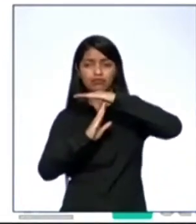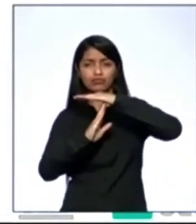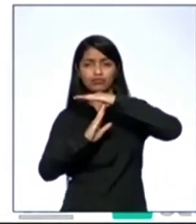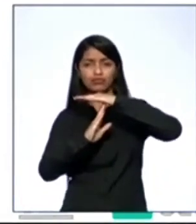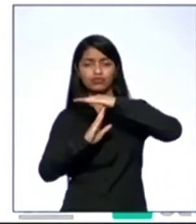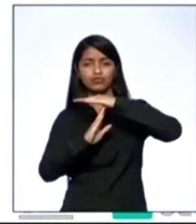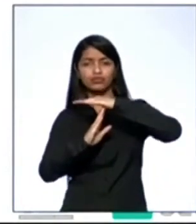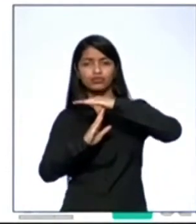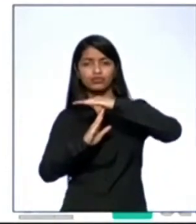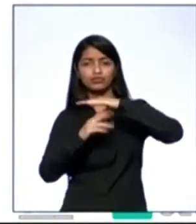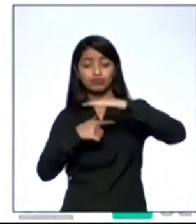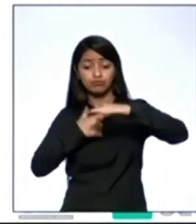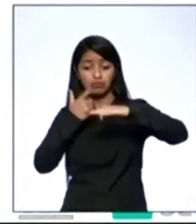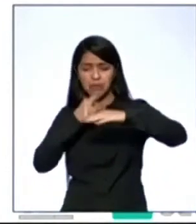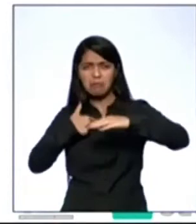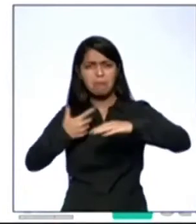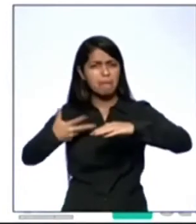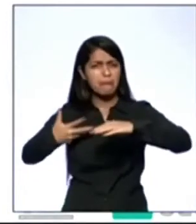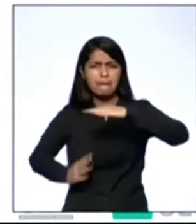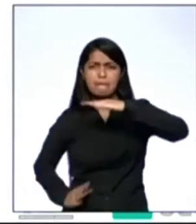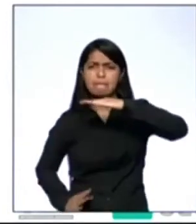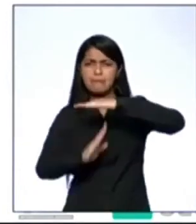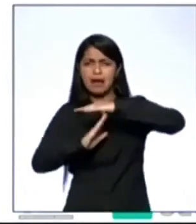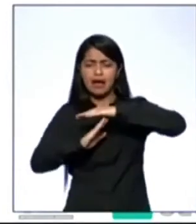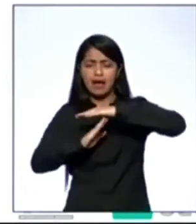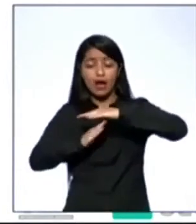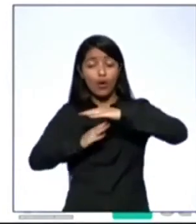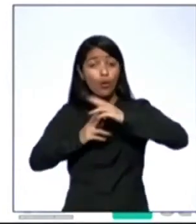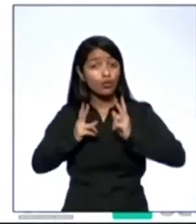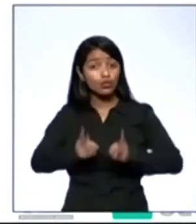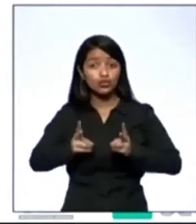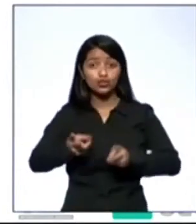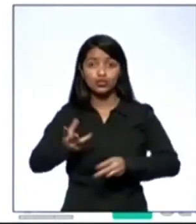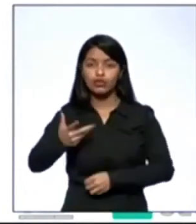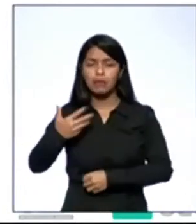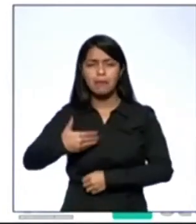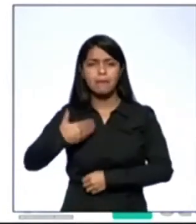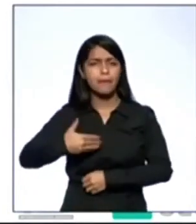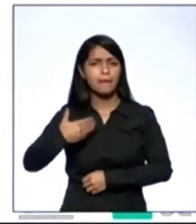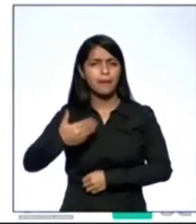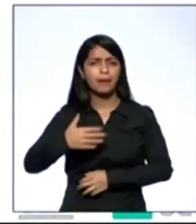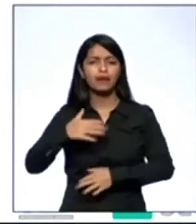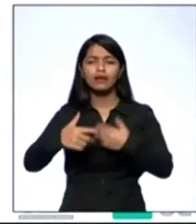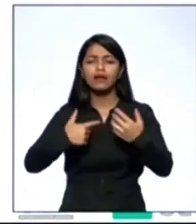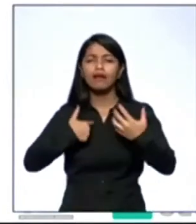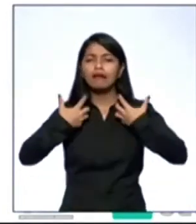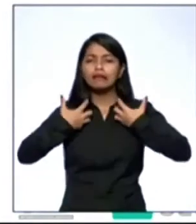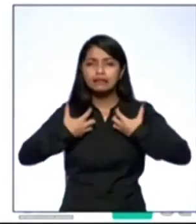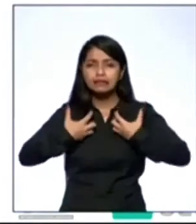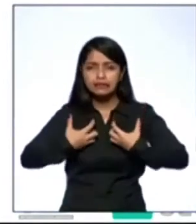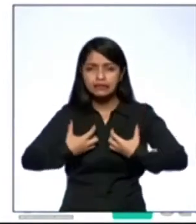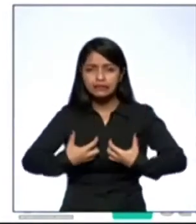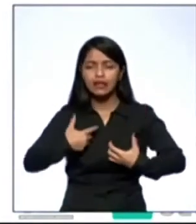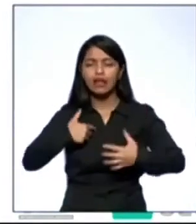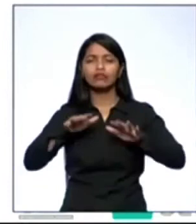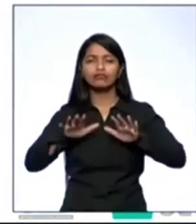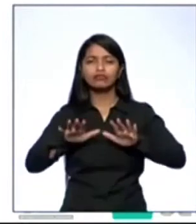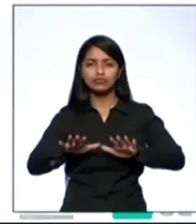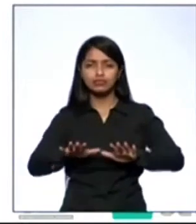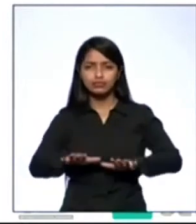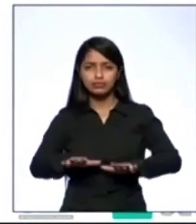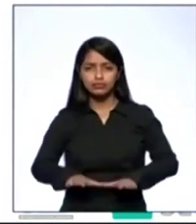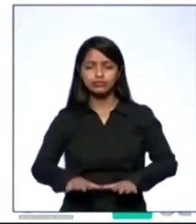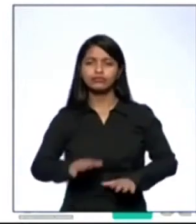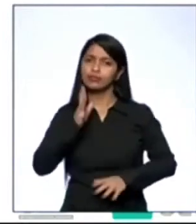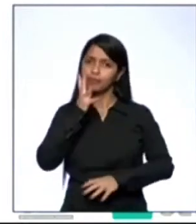ele pode manter, ele mantém por um tempo, para depois, com o desgaste, vir a decair a sua velocidade. O gráfico